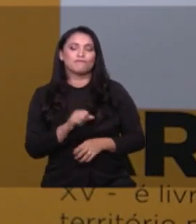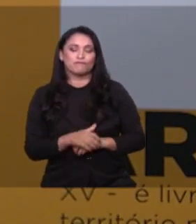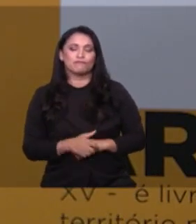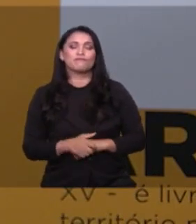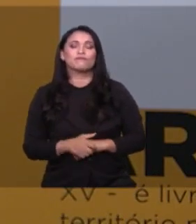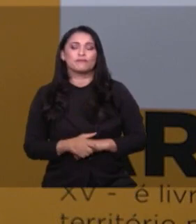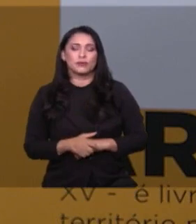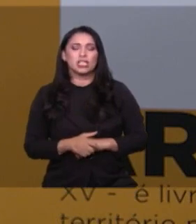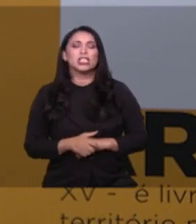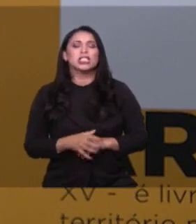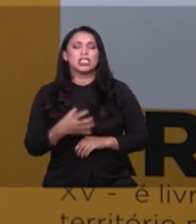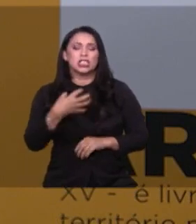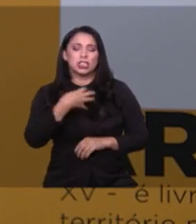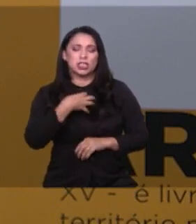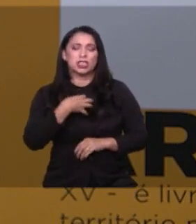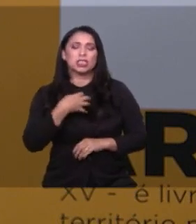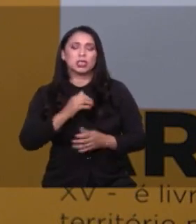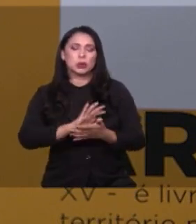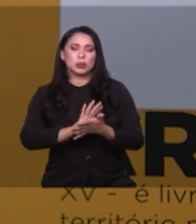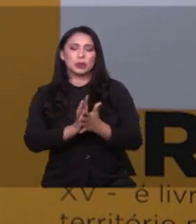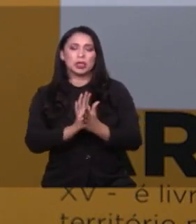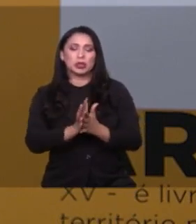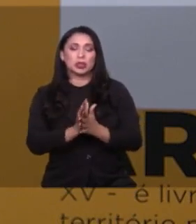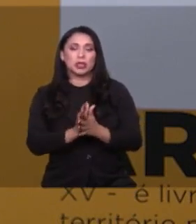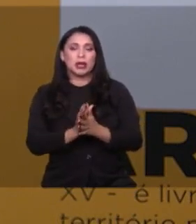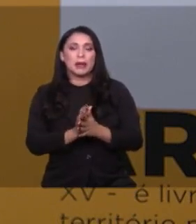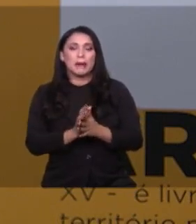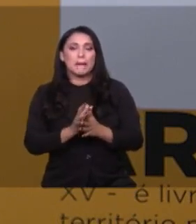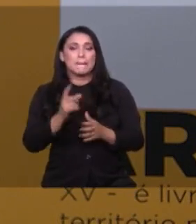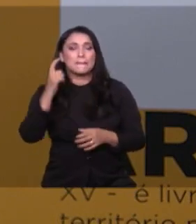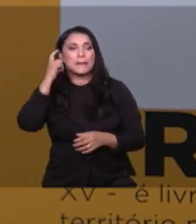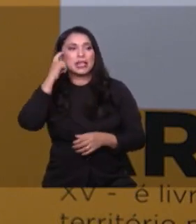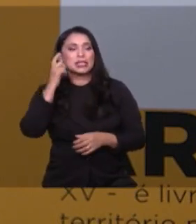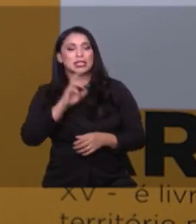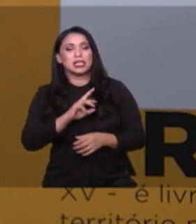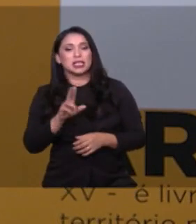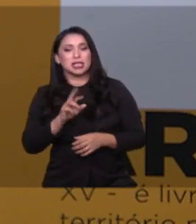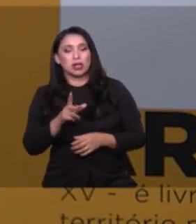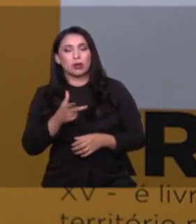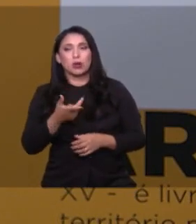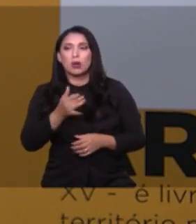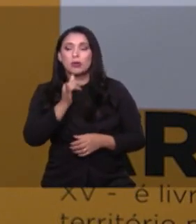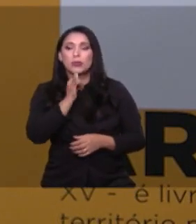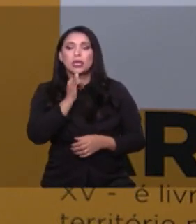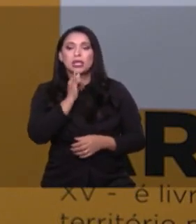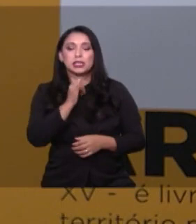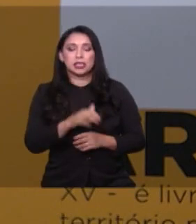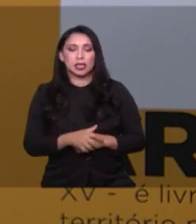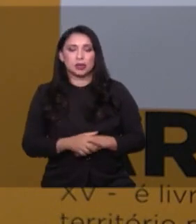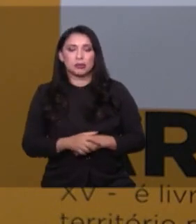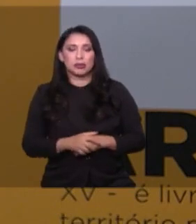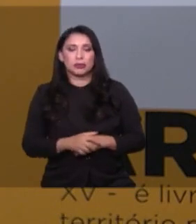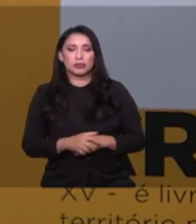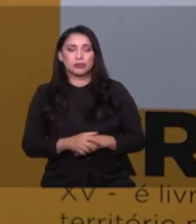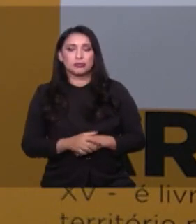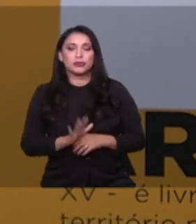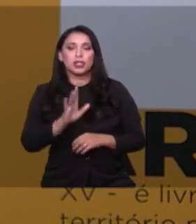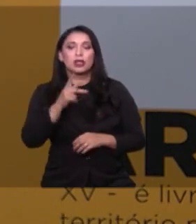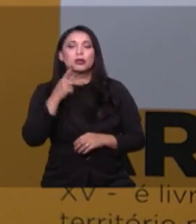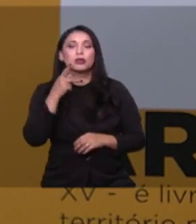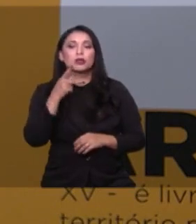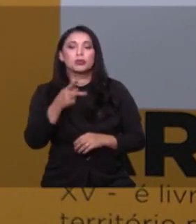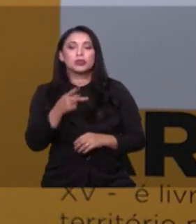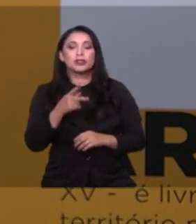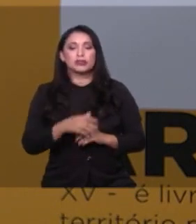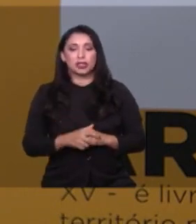A gente sofre preconceito. Quando a gente acha que não, a gente sofre preconceito. Por exemplo, você, como eu já